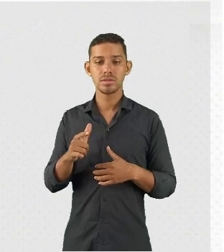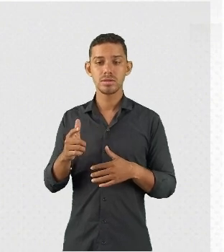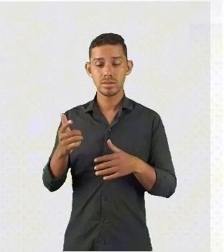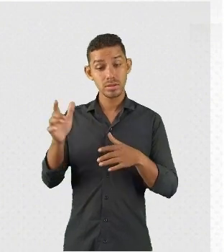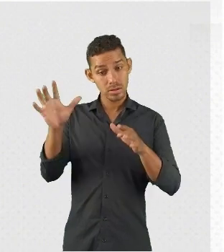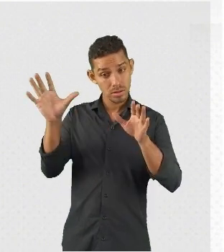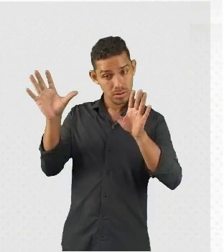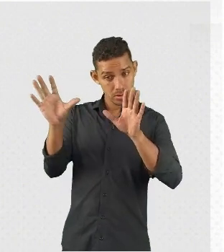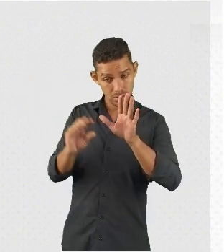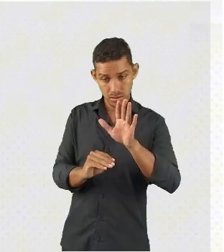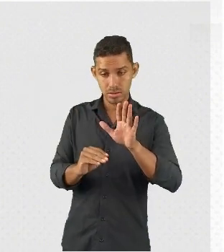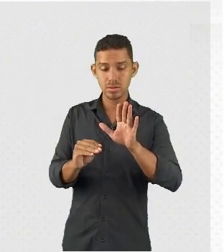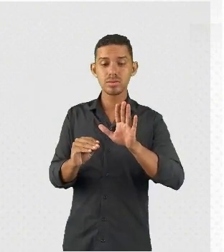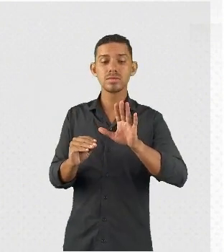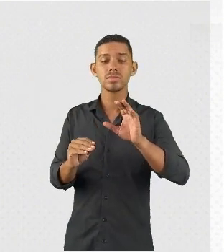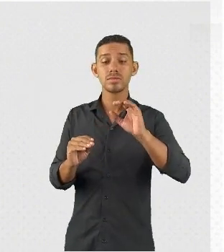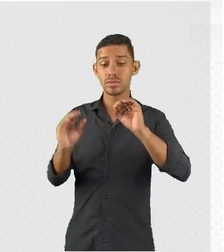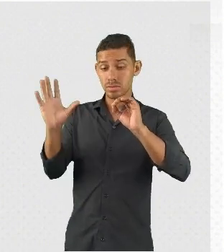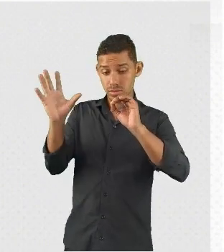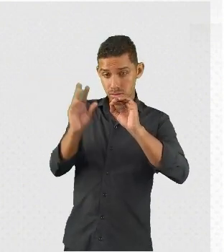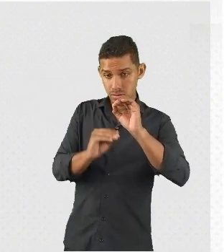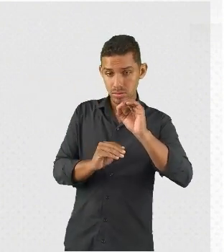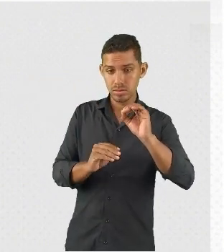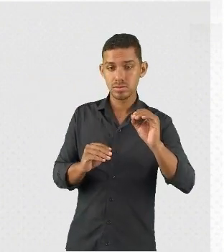eu desligo, olha como ficou aqui, ó.